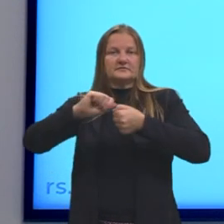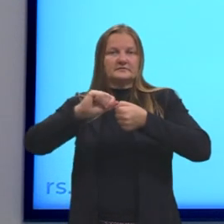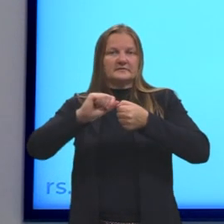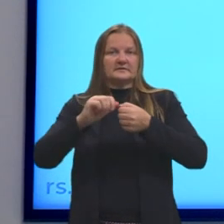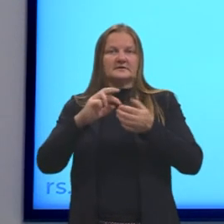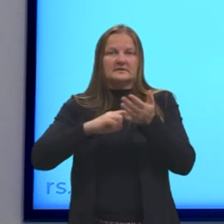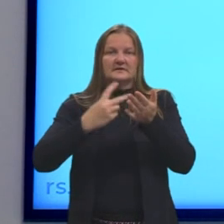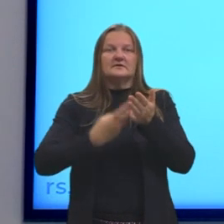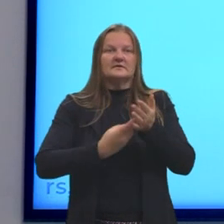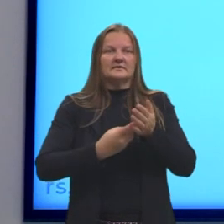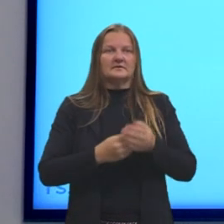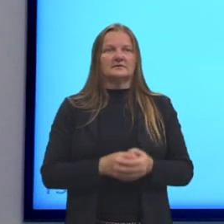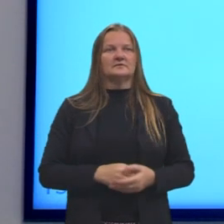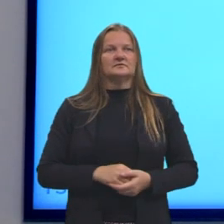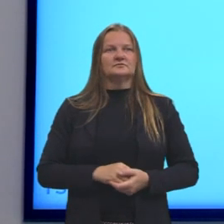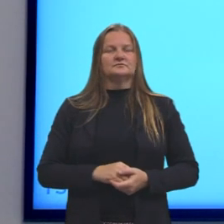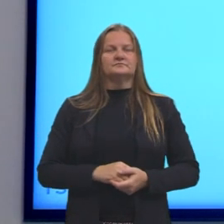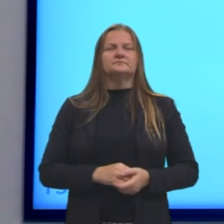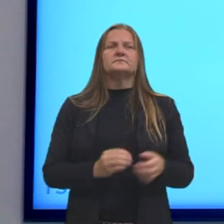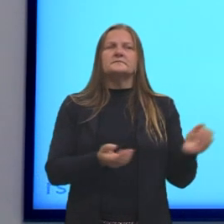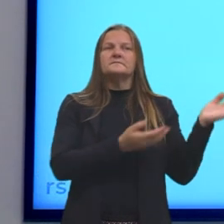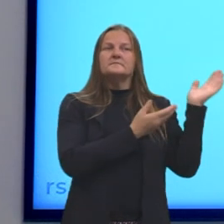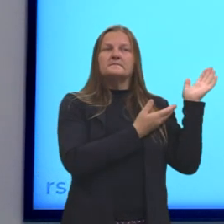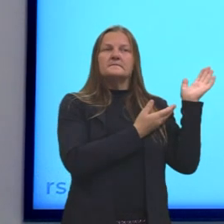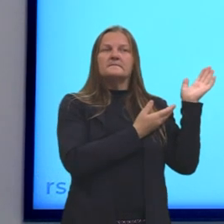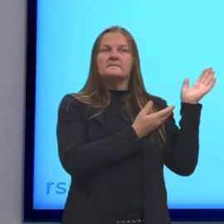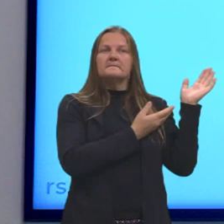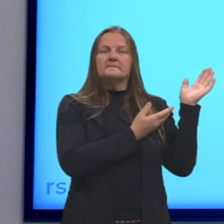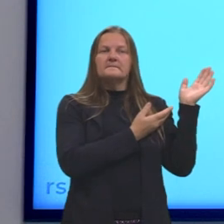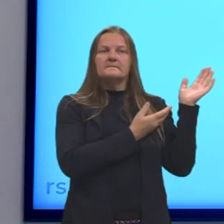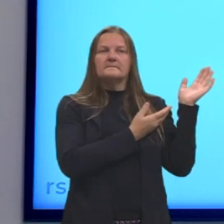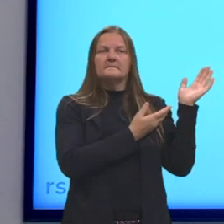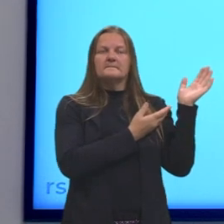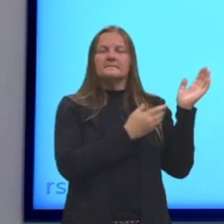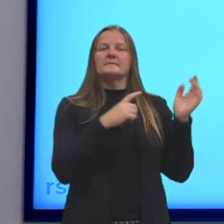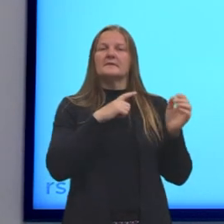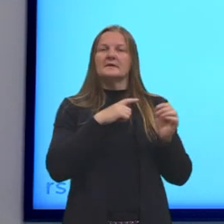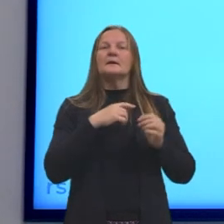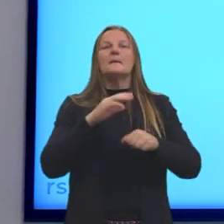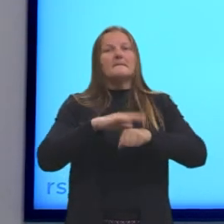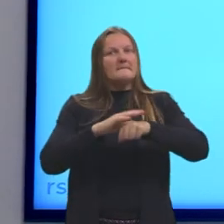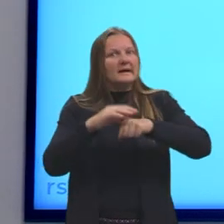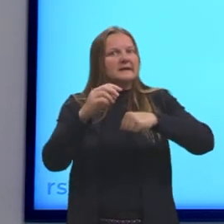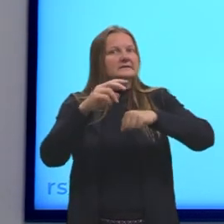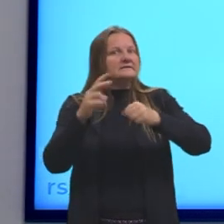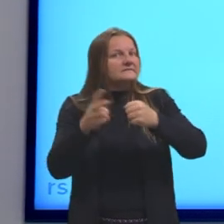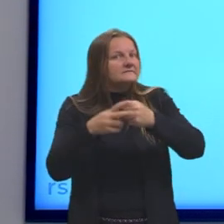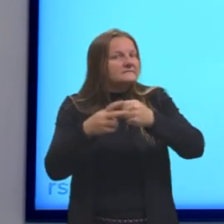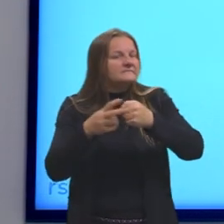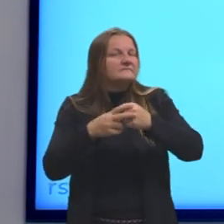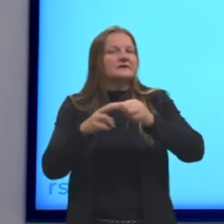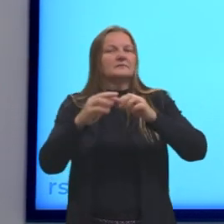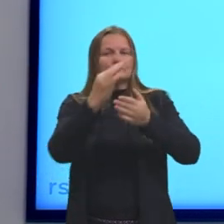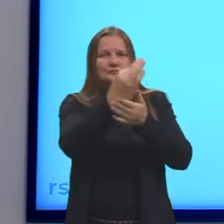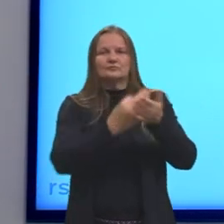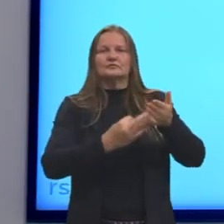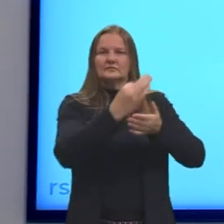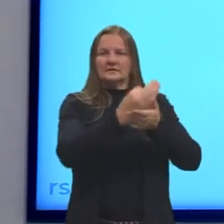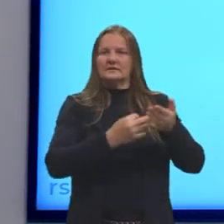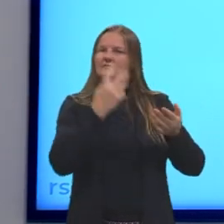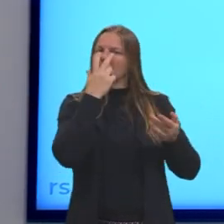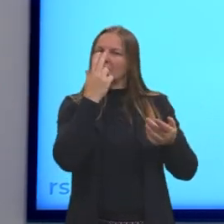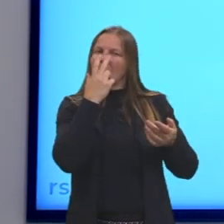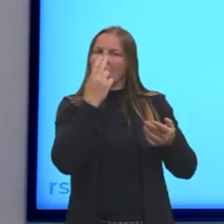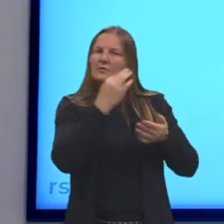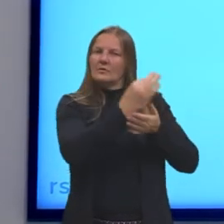diante aqui na próxima tela também ó eu trago mais verbos para vocês é o mesmo texto se